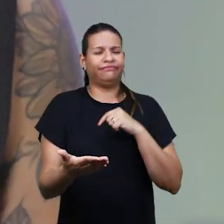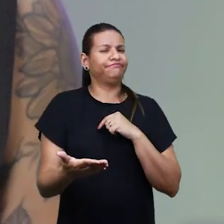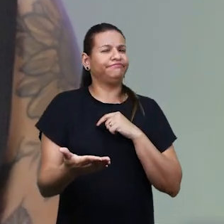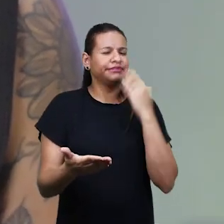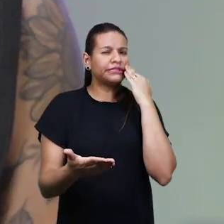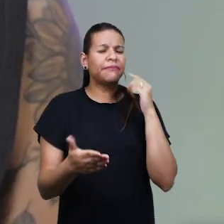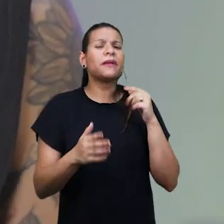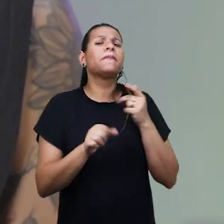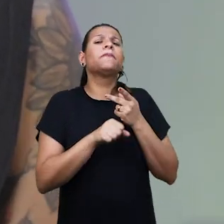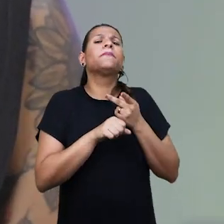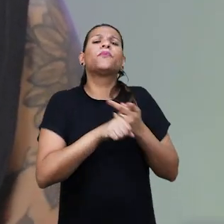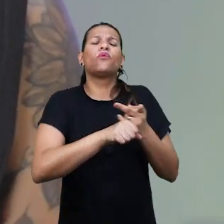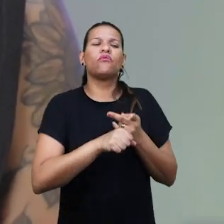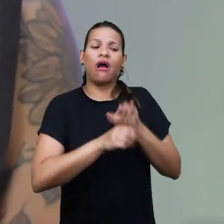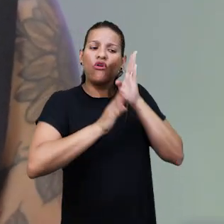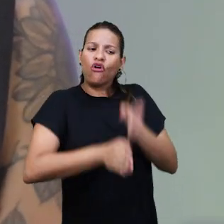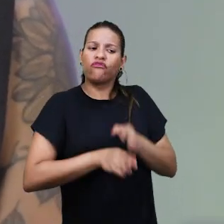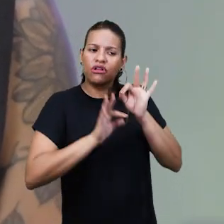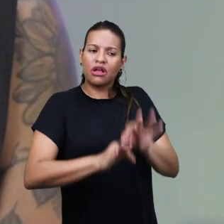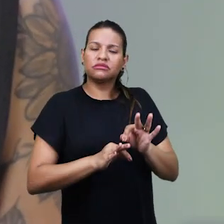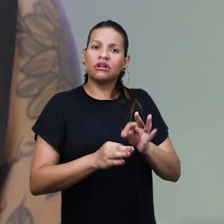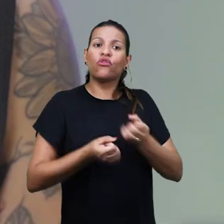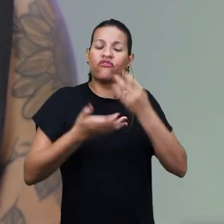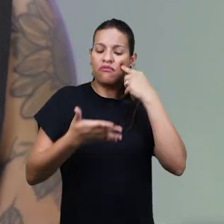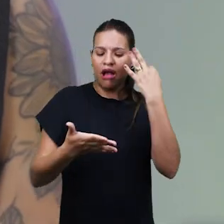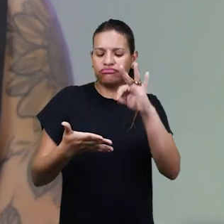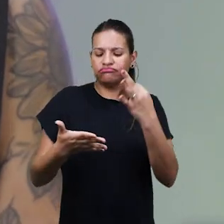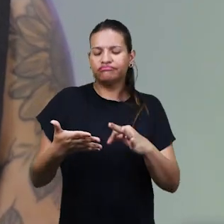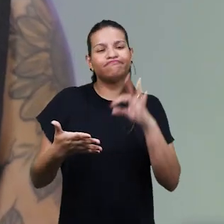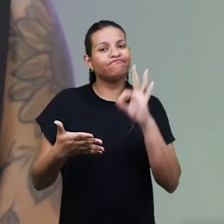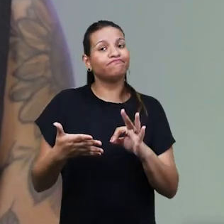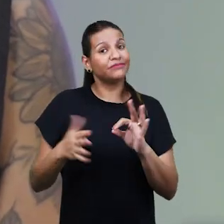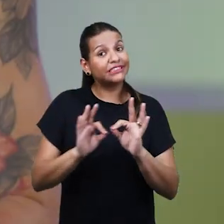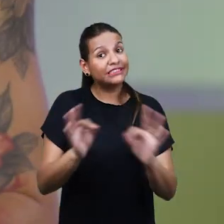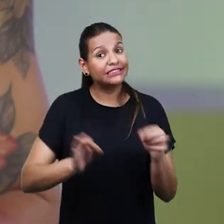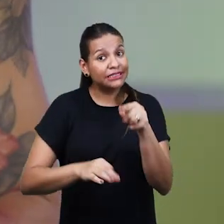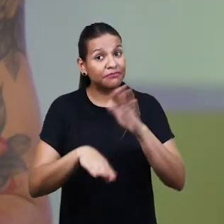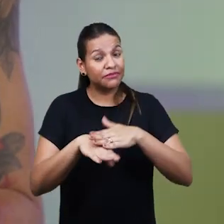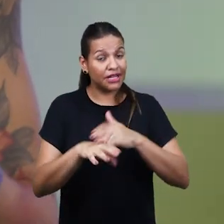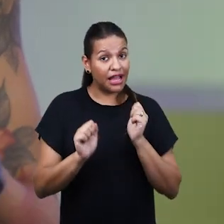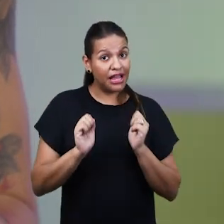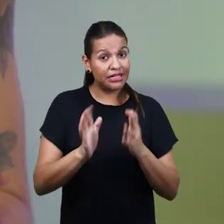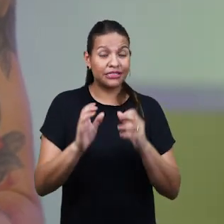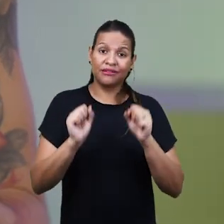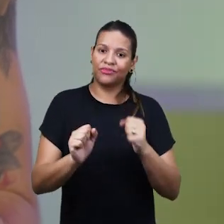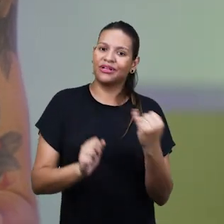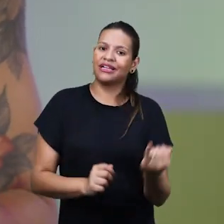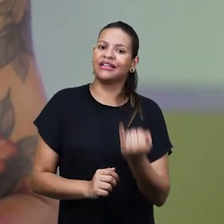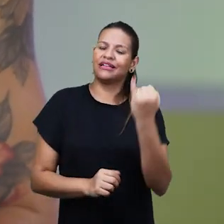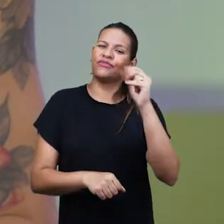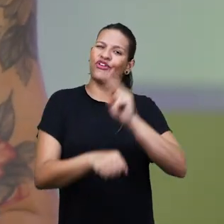conteúdos alarmistas, buscar fontes confiáveis e confirmar informações são atitudes